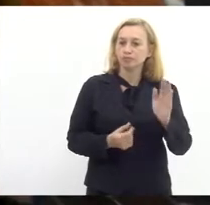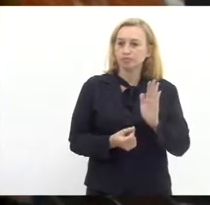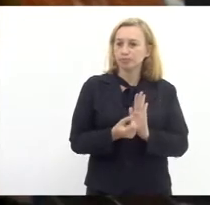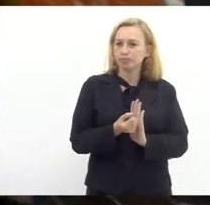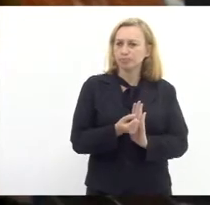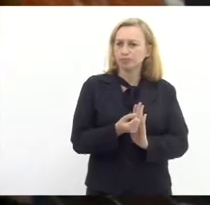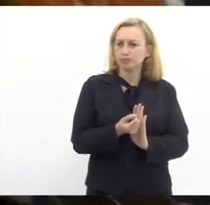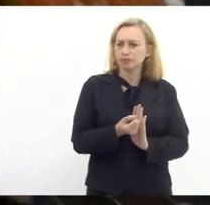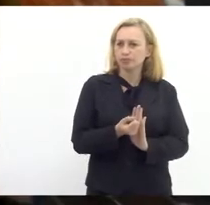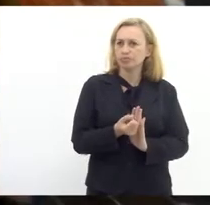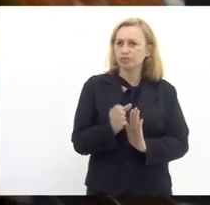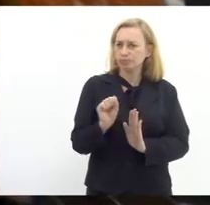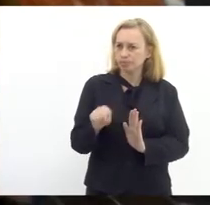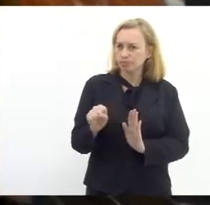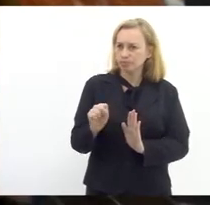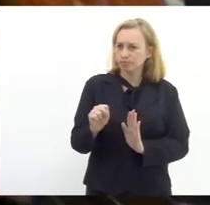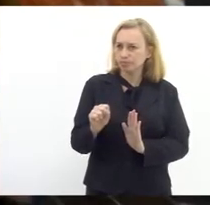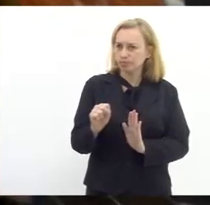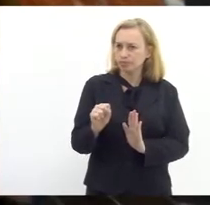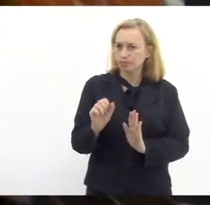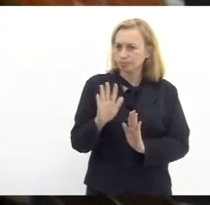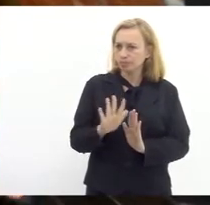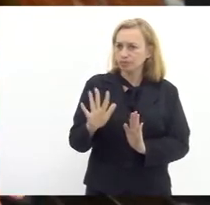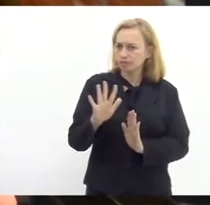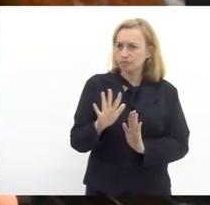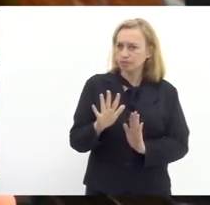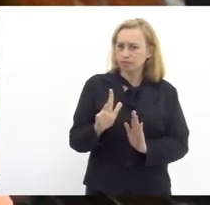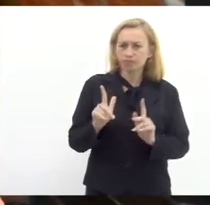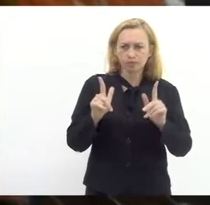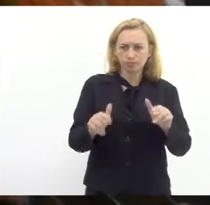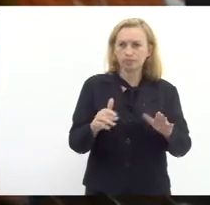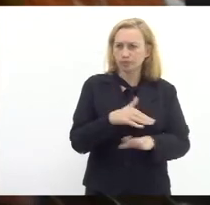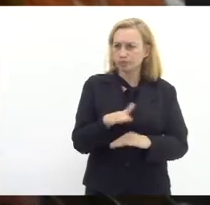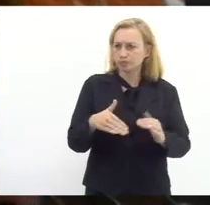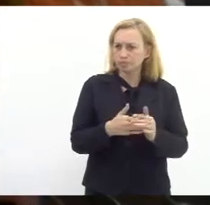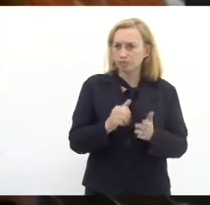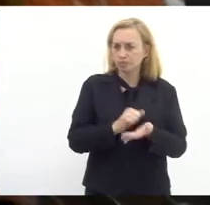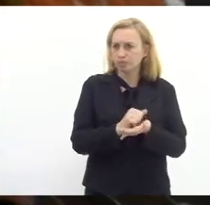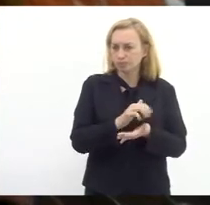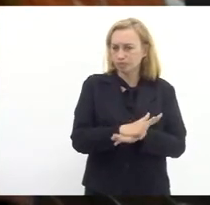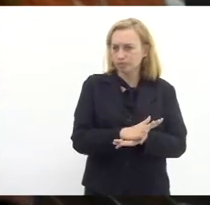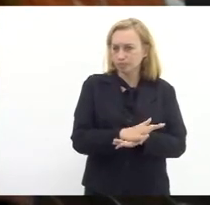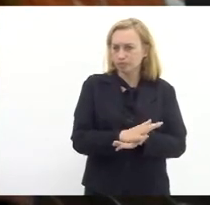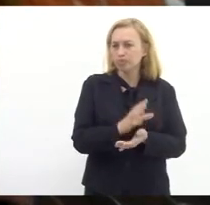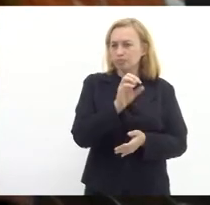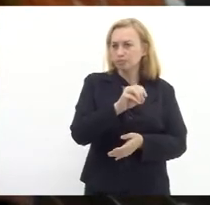esse que a senhora está perguntando, sim, ou é de forma genérica? Não. O critério é o mesmo para todas as multas aplicadas,